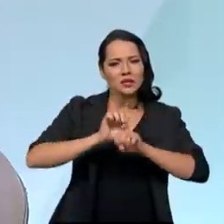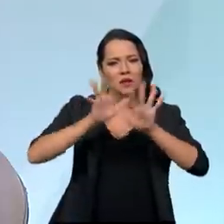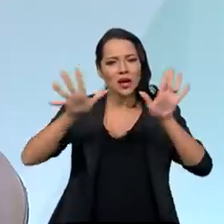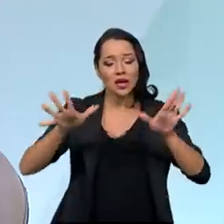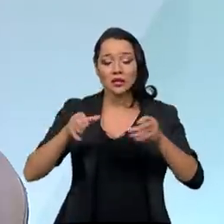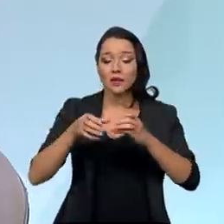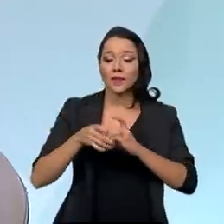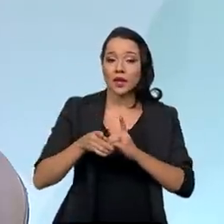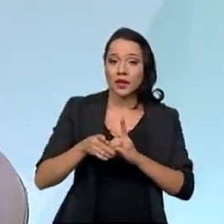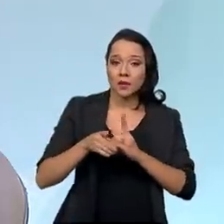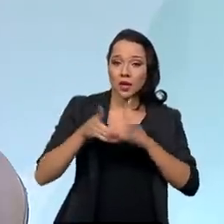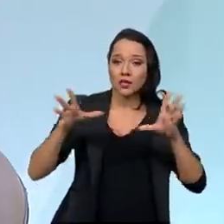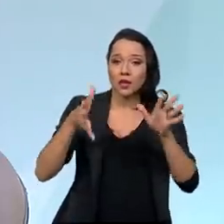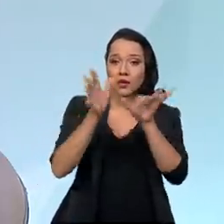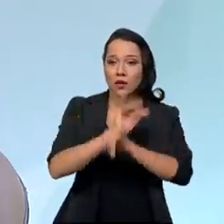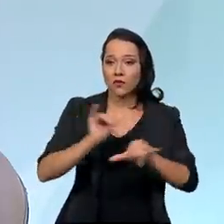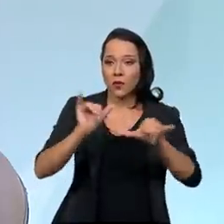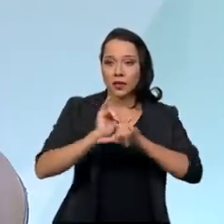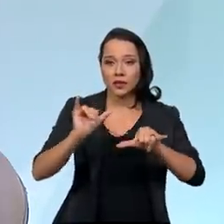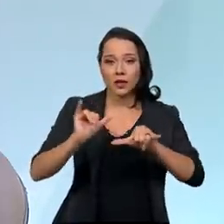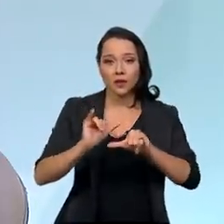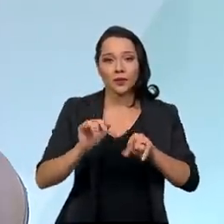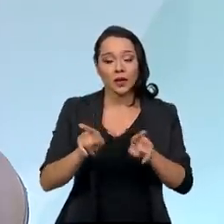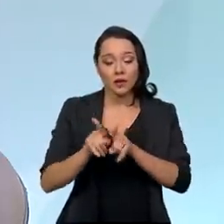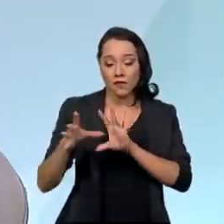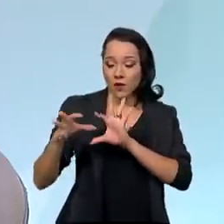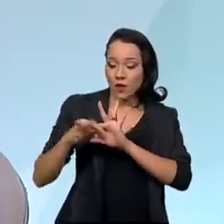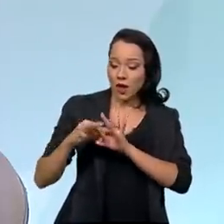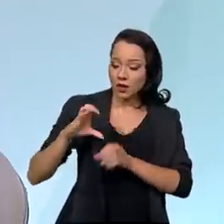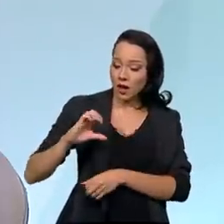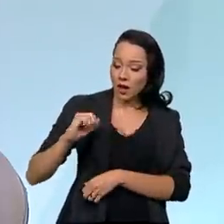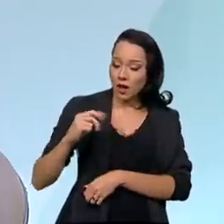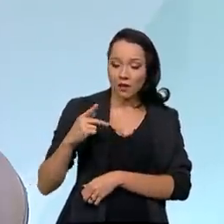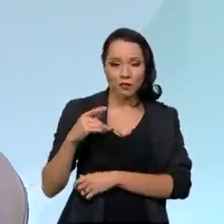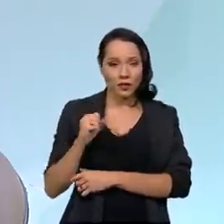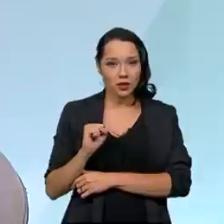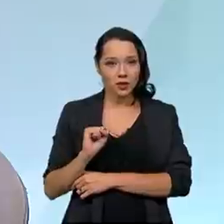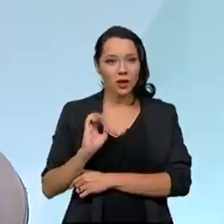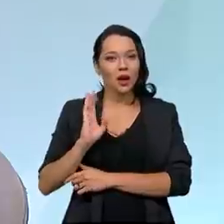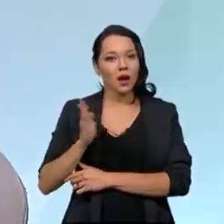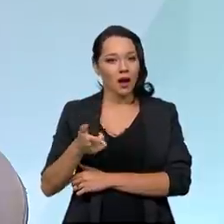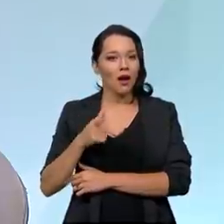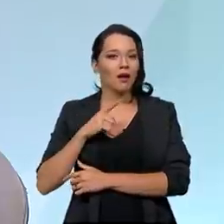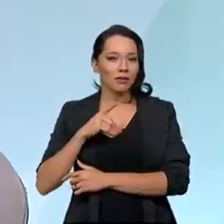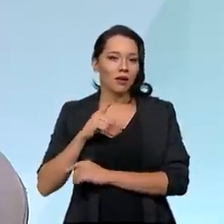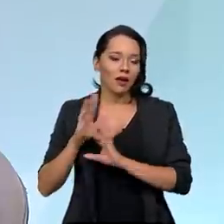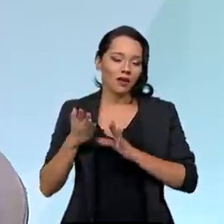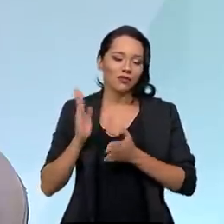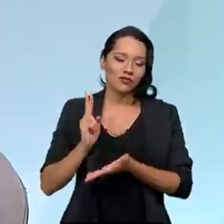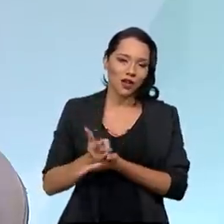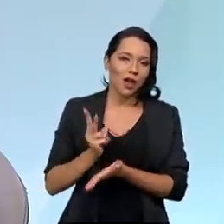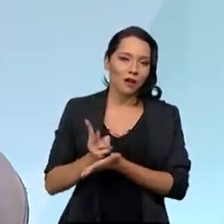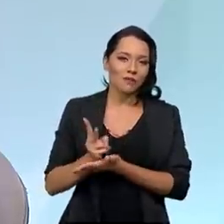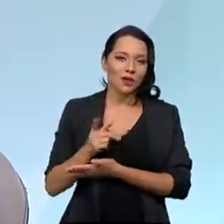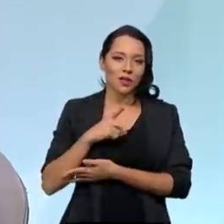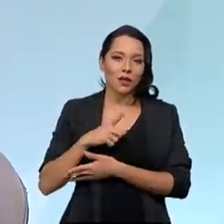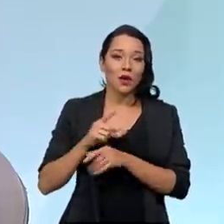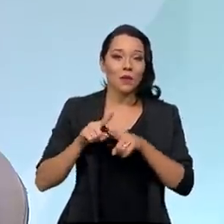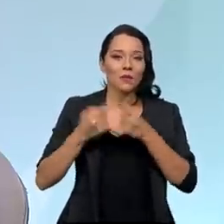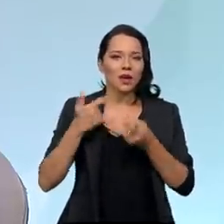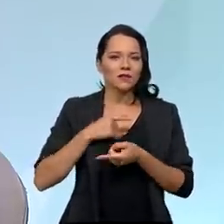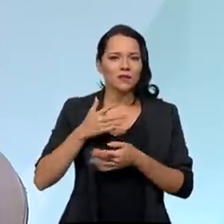democratização da informação vinculada à CAPES, ela está Na verdade, sempre esteve, mas nós